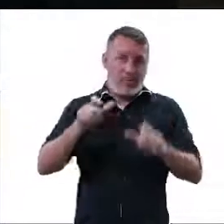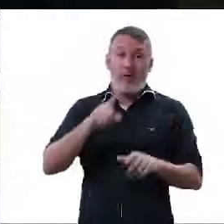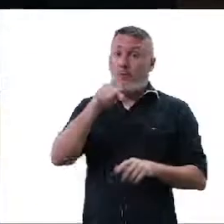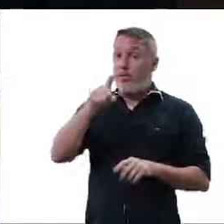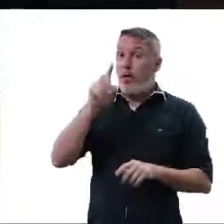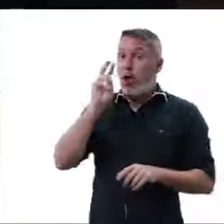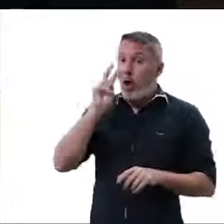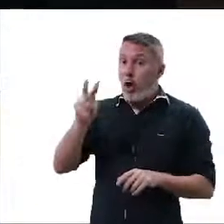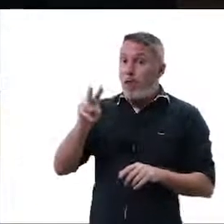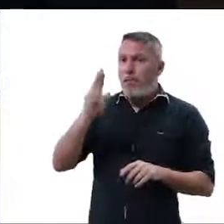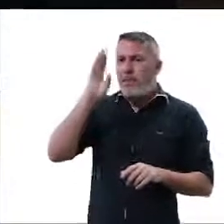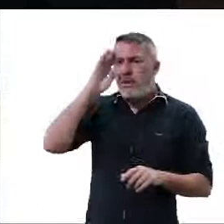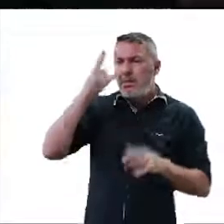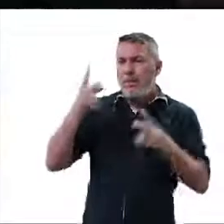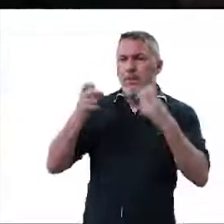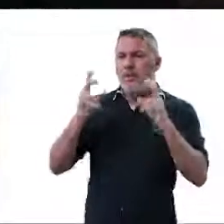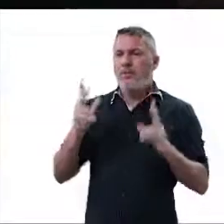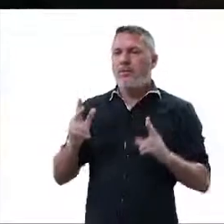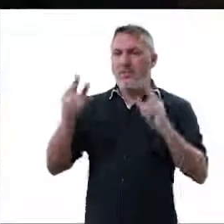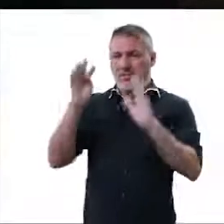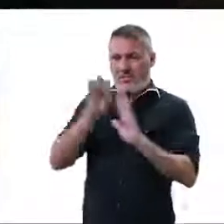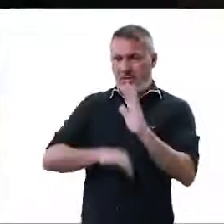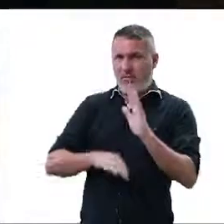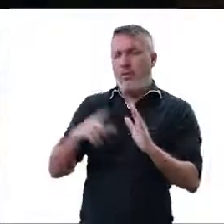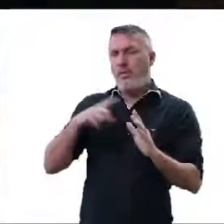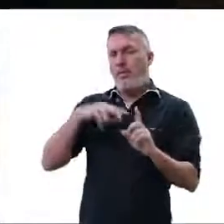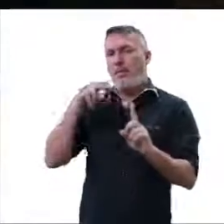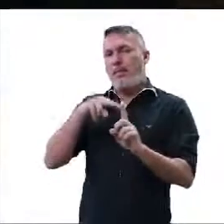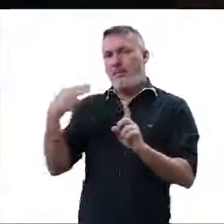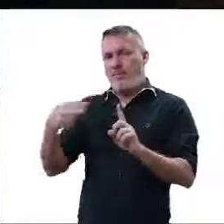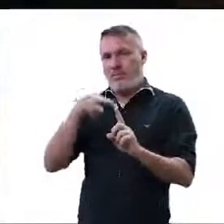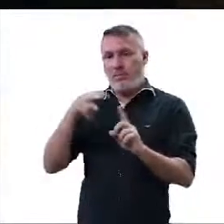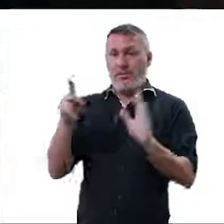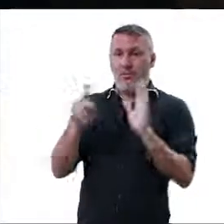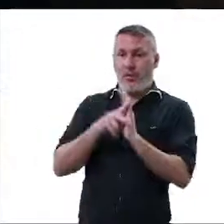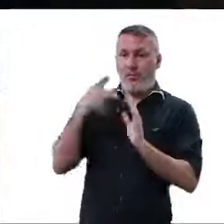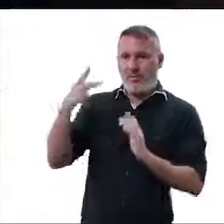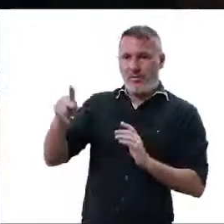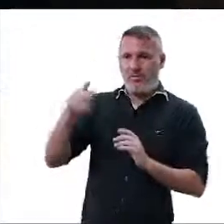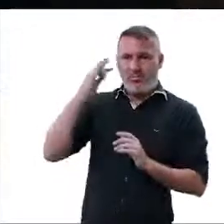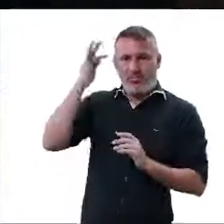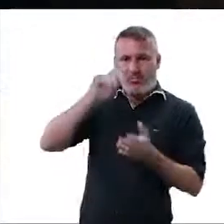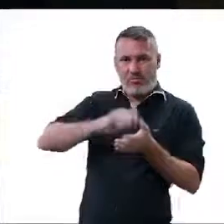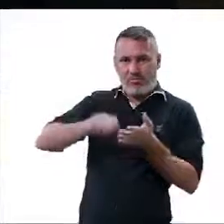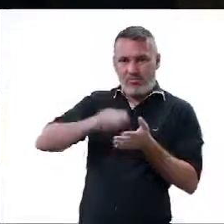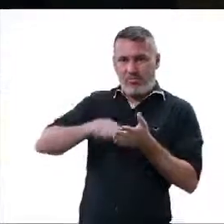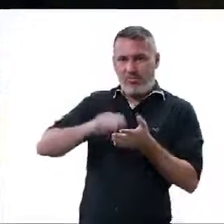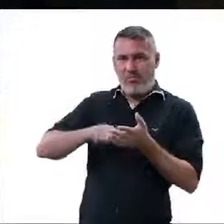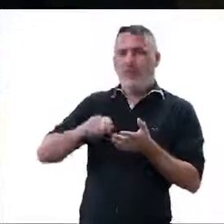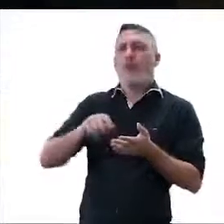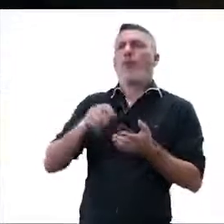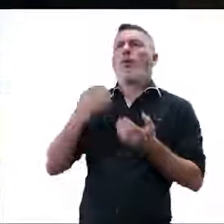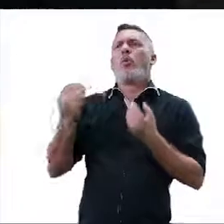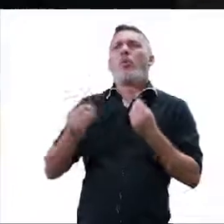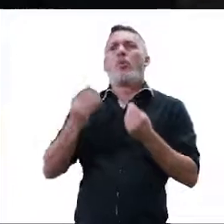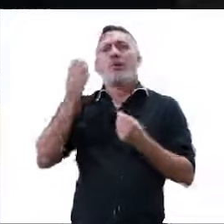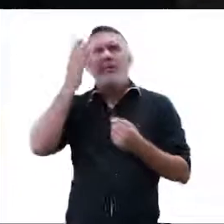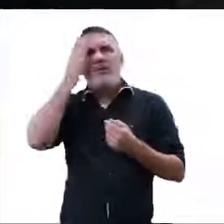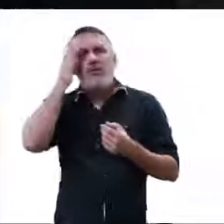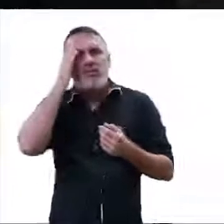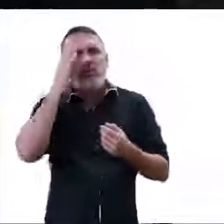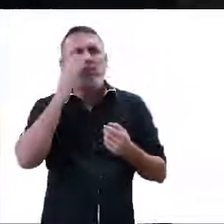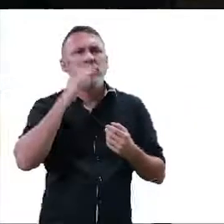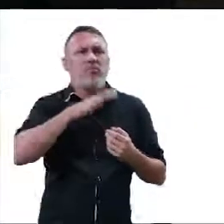que a perspectiva do Berman, e a interpretação que a gente tem em todo